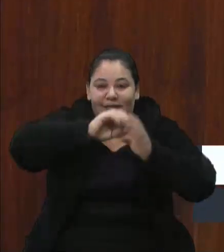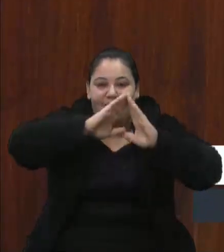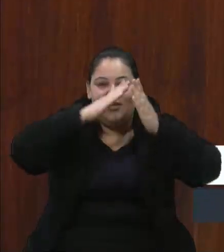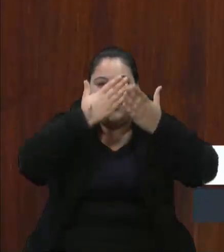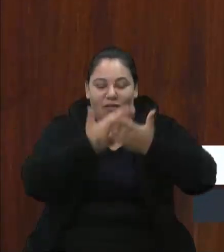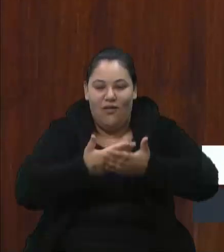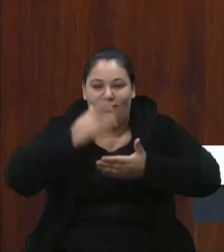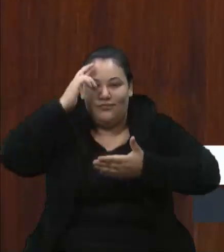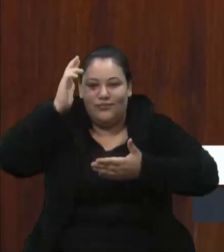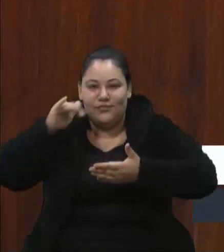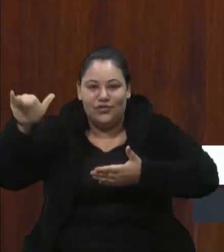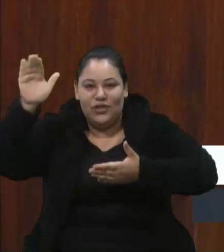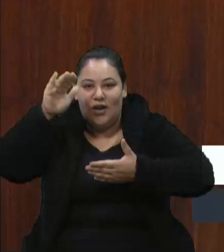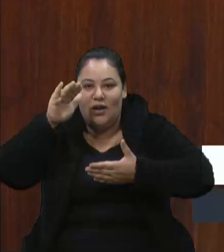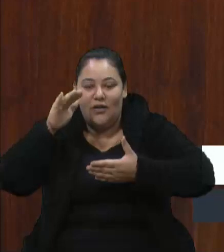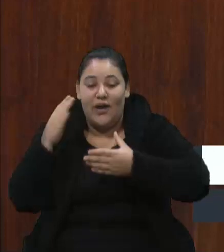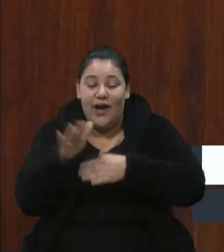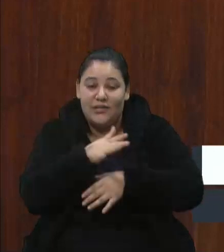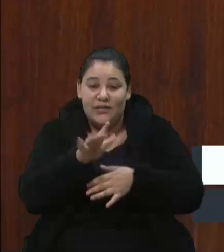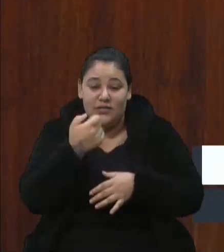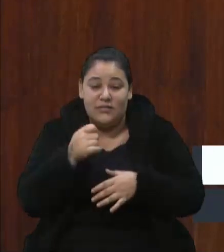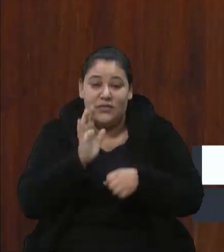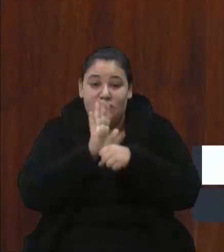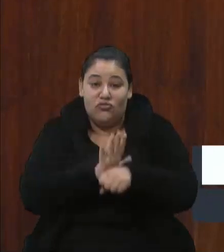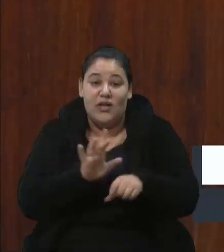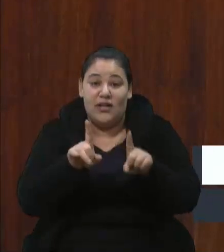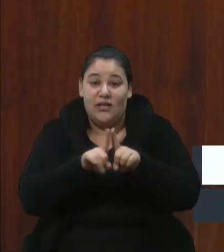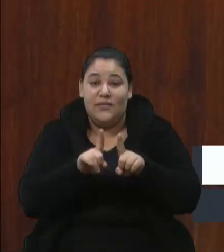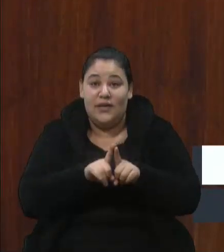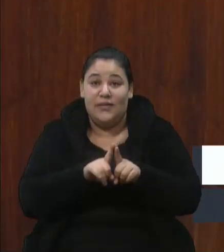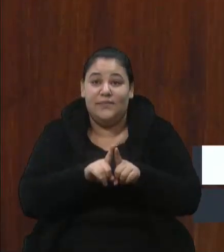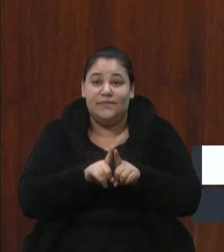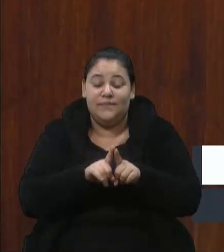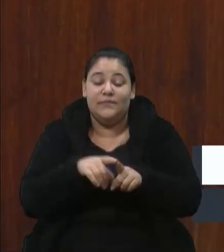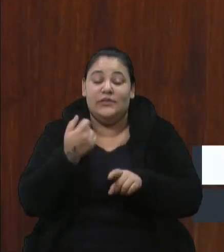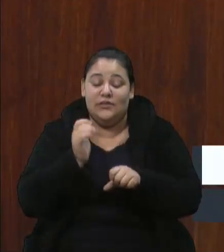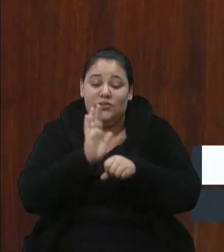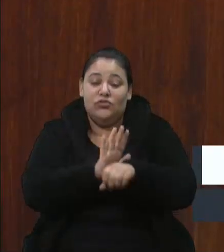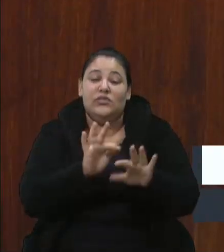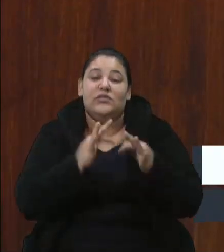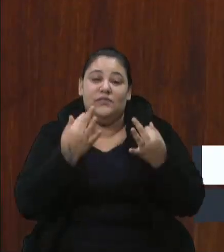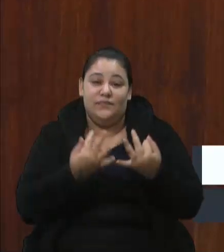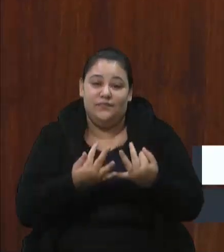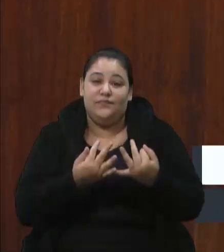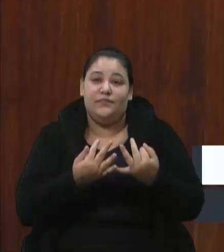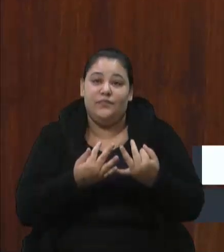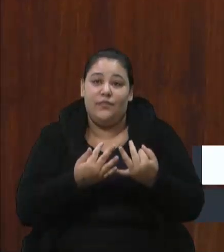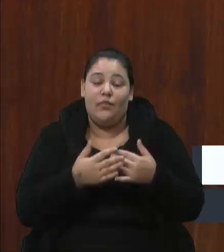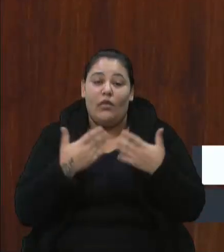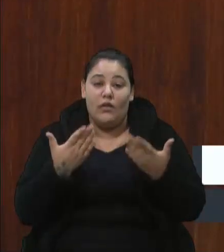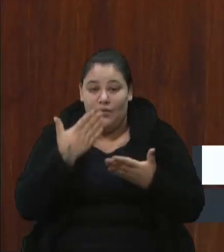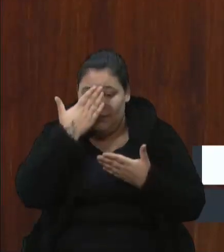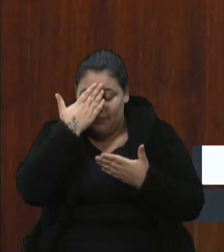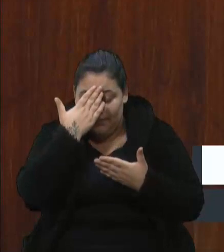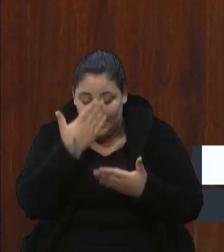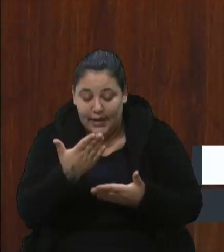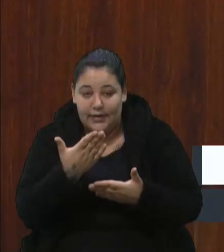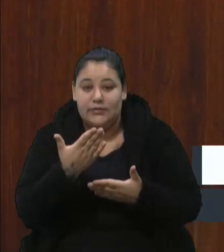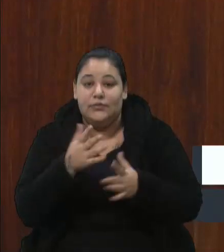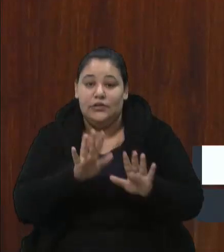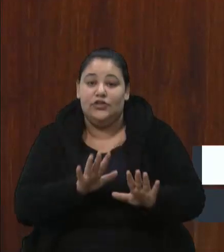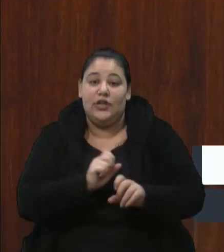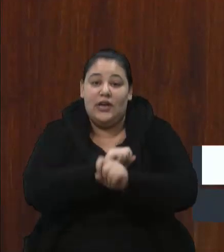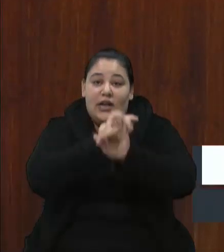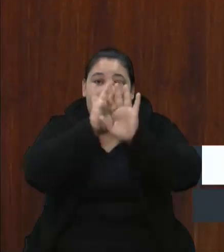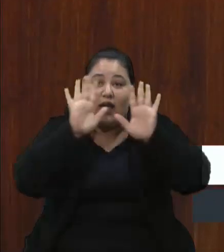as direções, que muitas vezes têm que ajudar e precisa colaborar com as famílias. Então, obrigada por nos